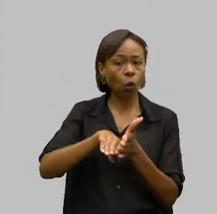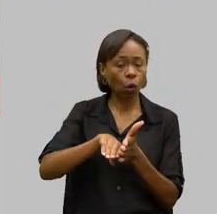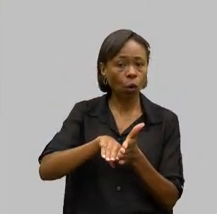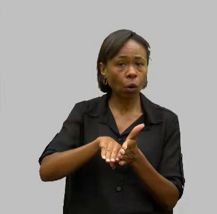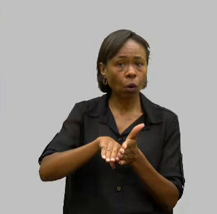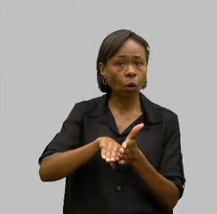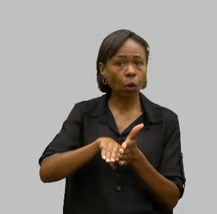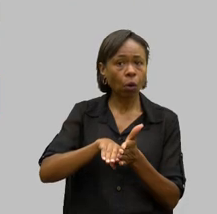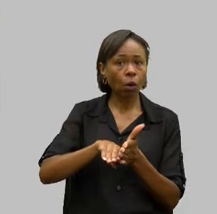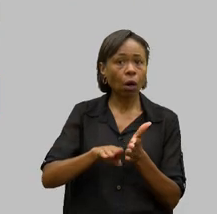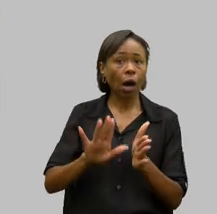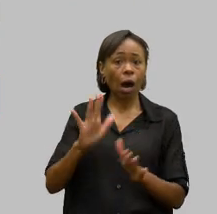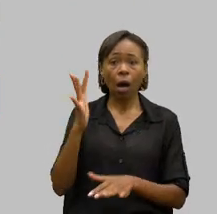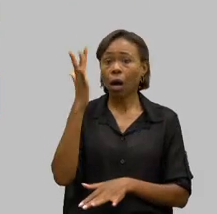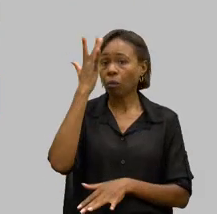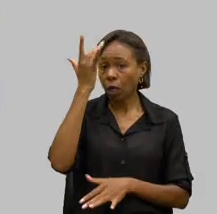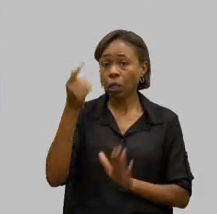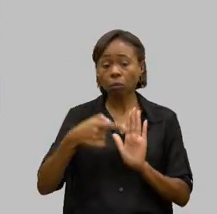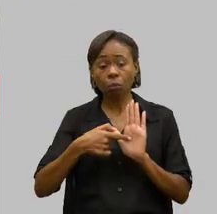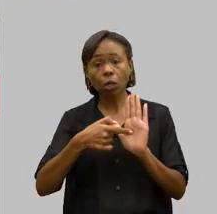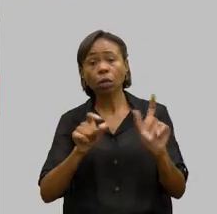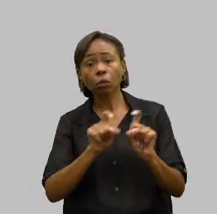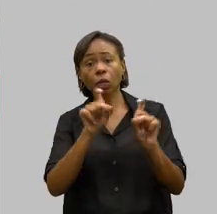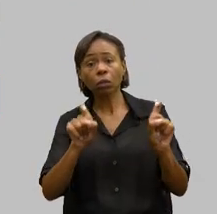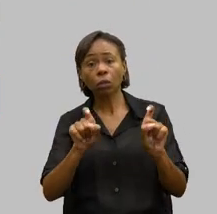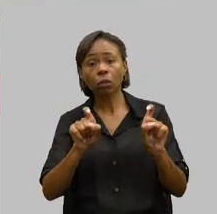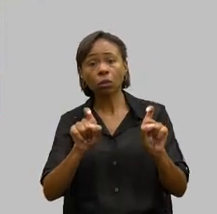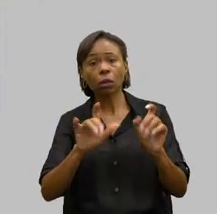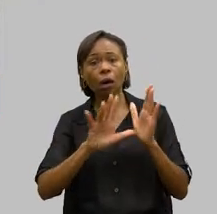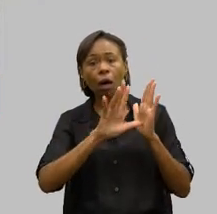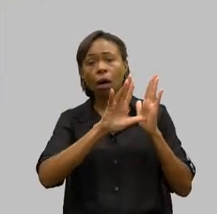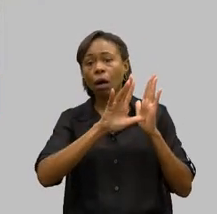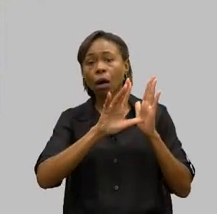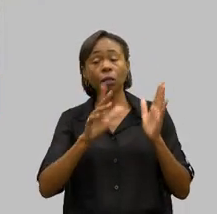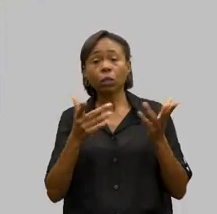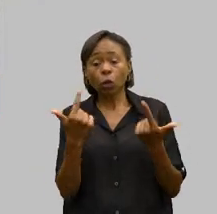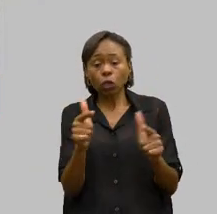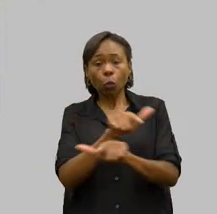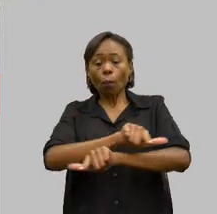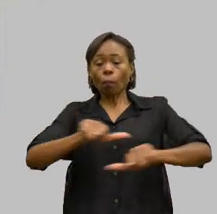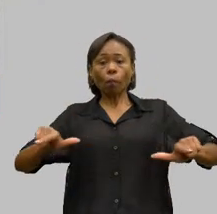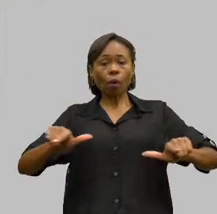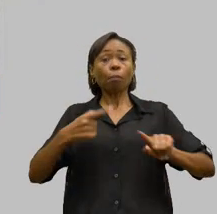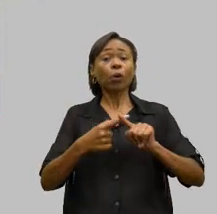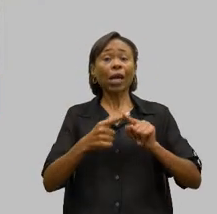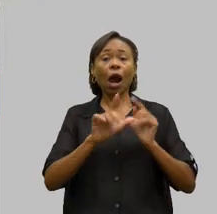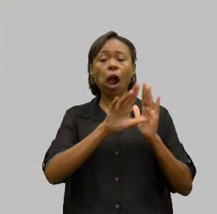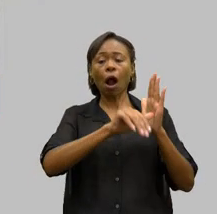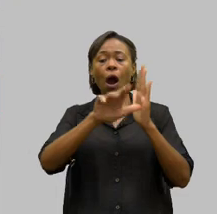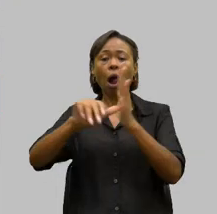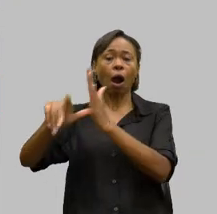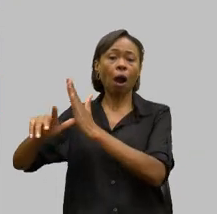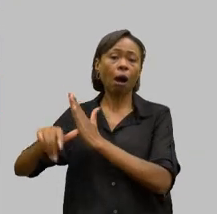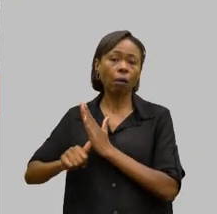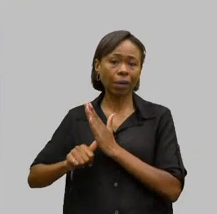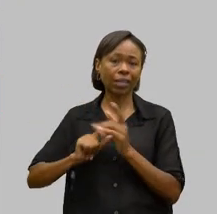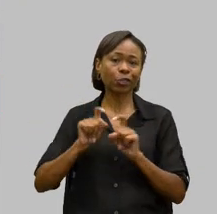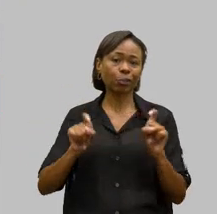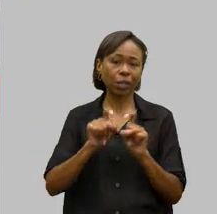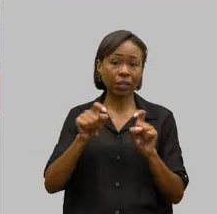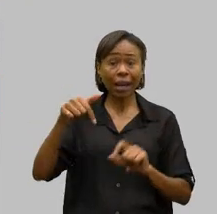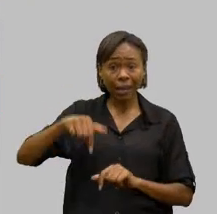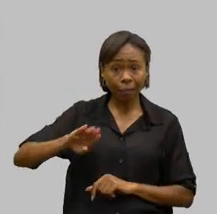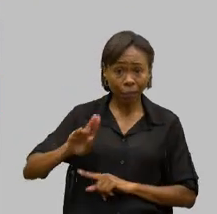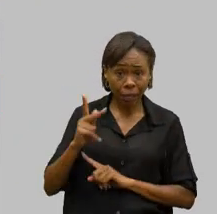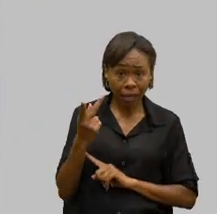o diretor foi mostrar para os alunos, não tinha mais nenhum, tinha roubado. Aqui em Belo Horizonte era comum roubo nas